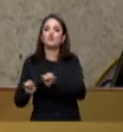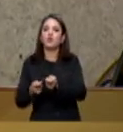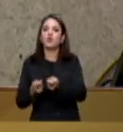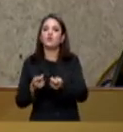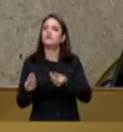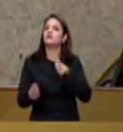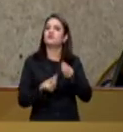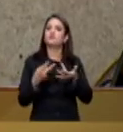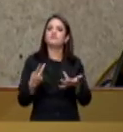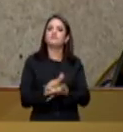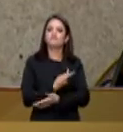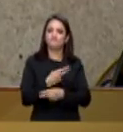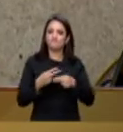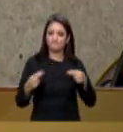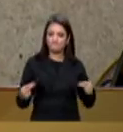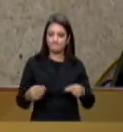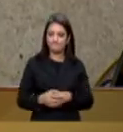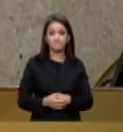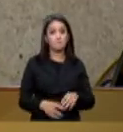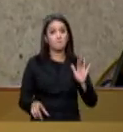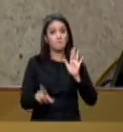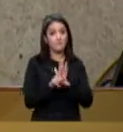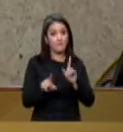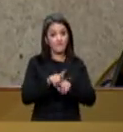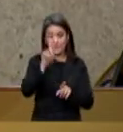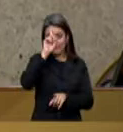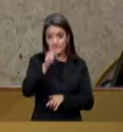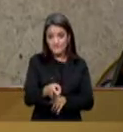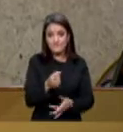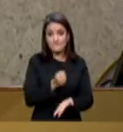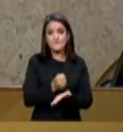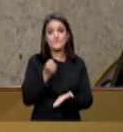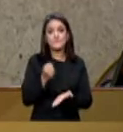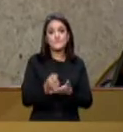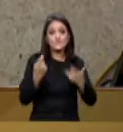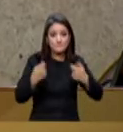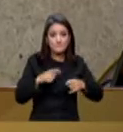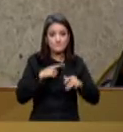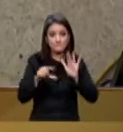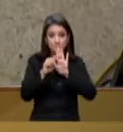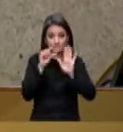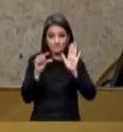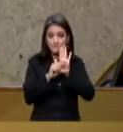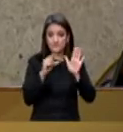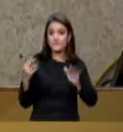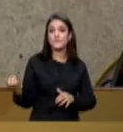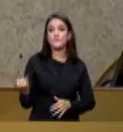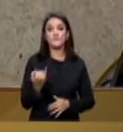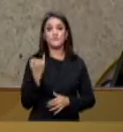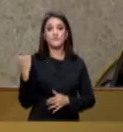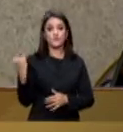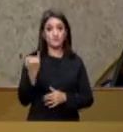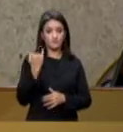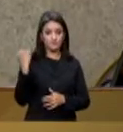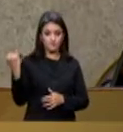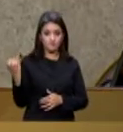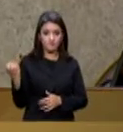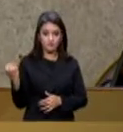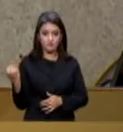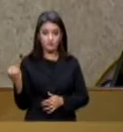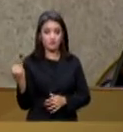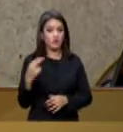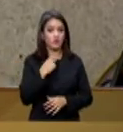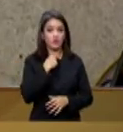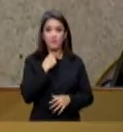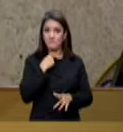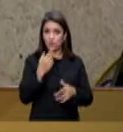água. A lei também determina que os contratos deverão conter cláusulas essenciais, como não